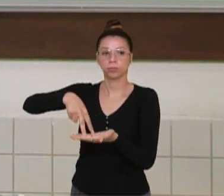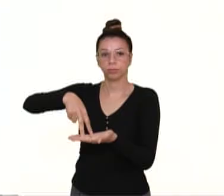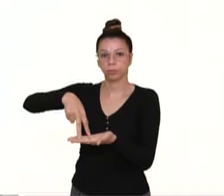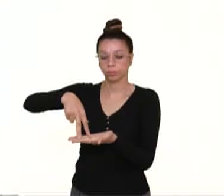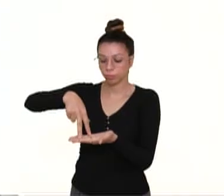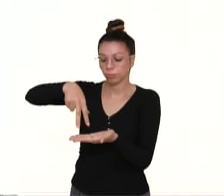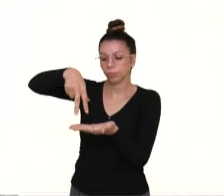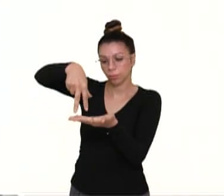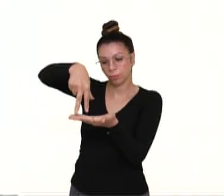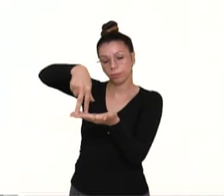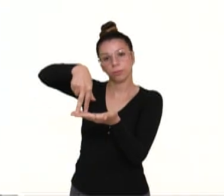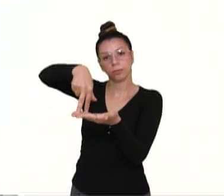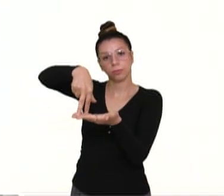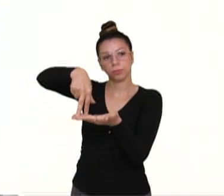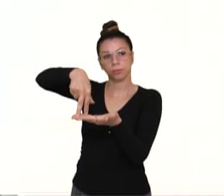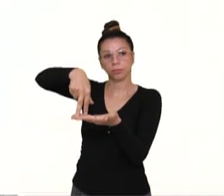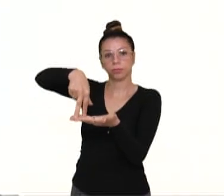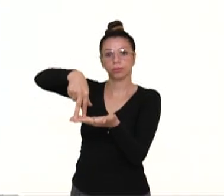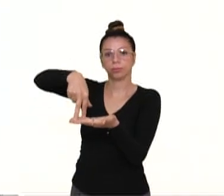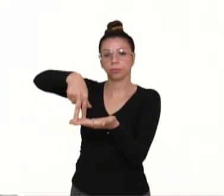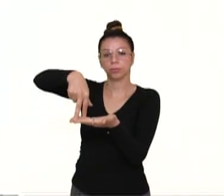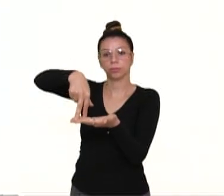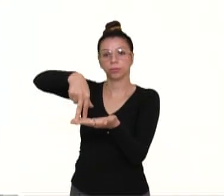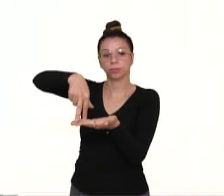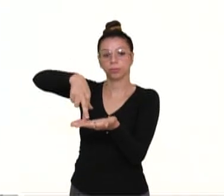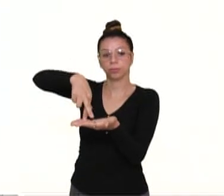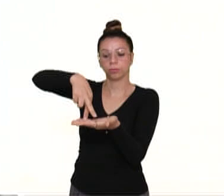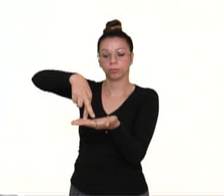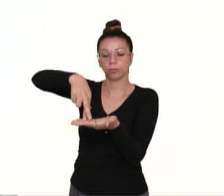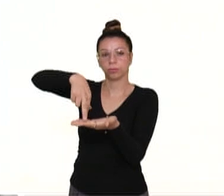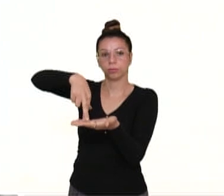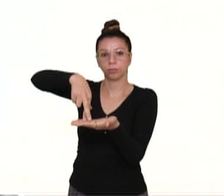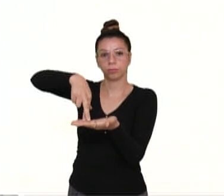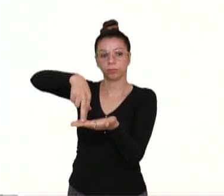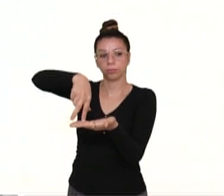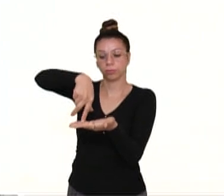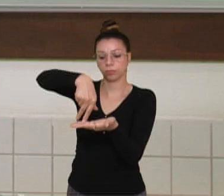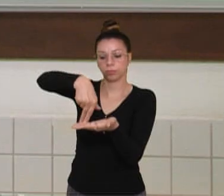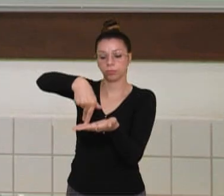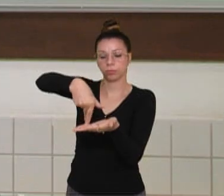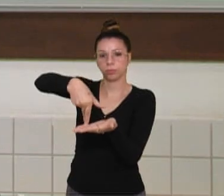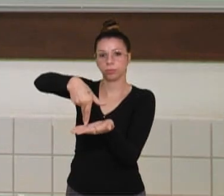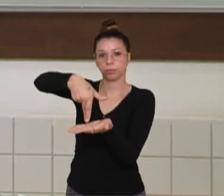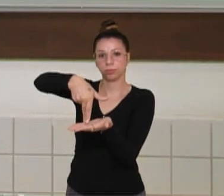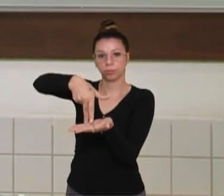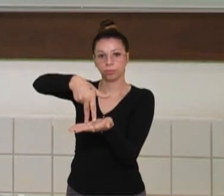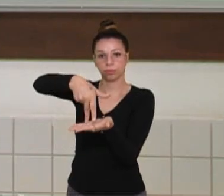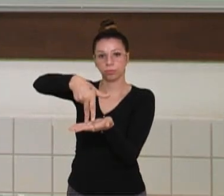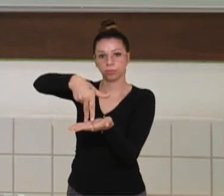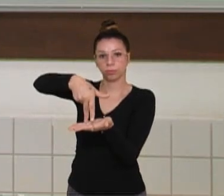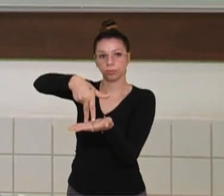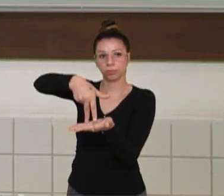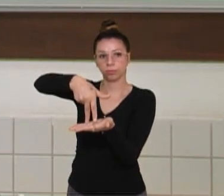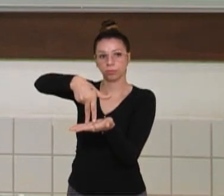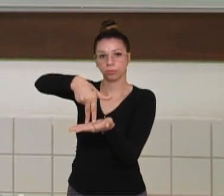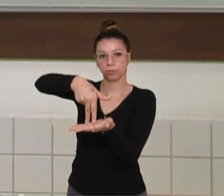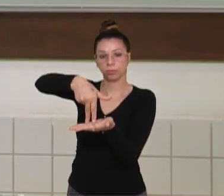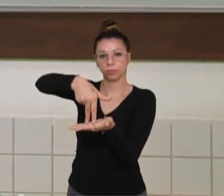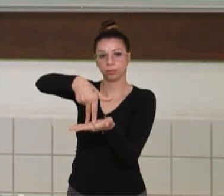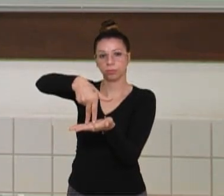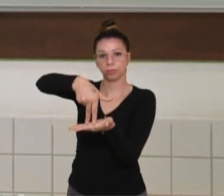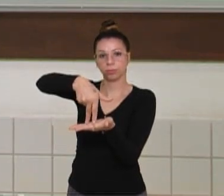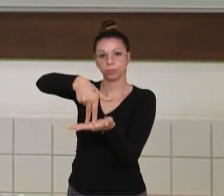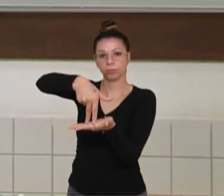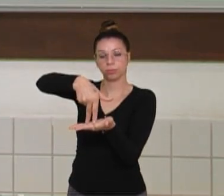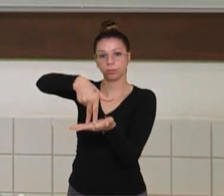passo 3, perna esquerda cruza pisando para trás. Você cruza a perna para trás. E aí, o passo 4, perna direita se